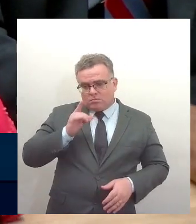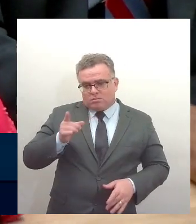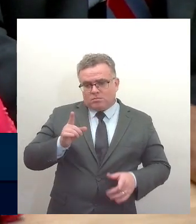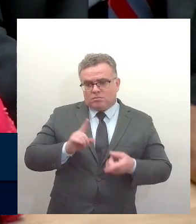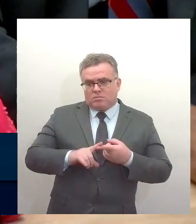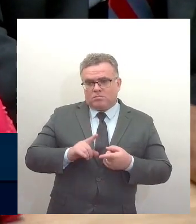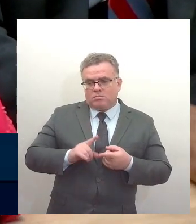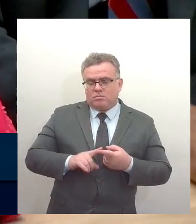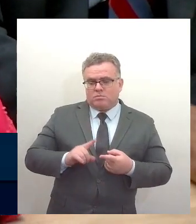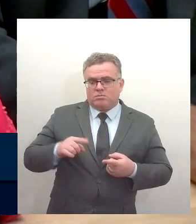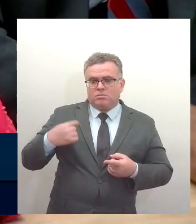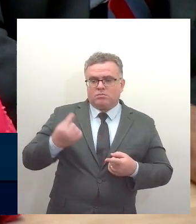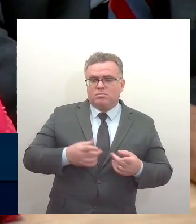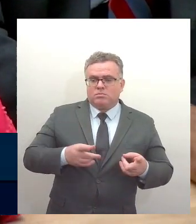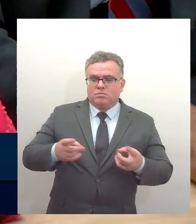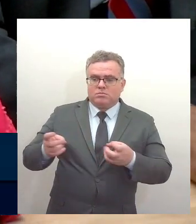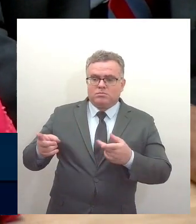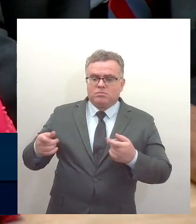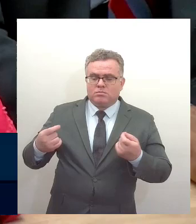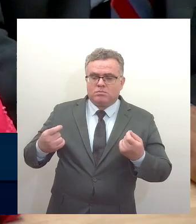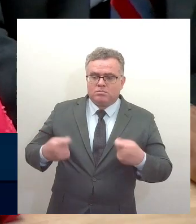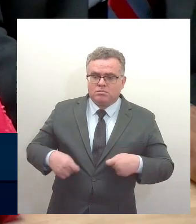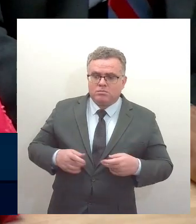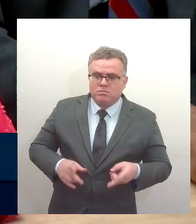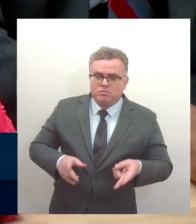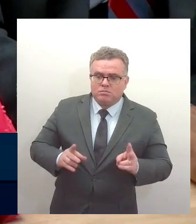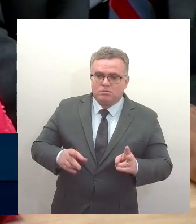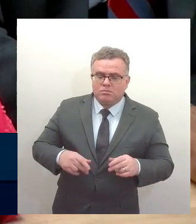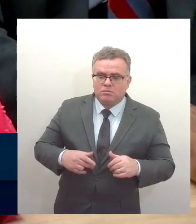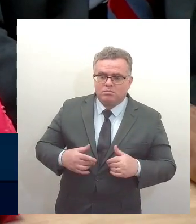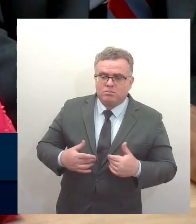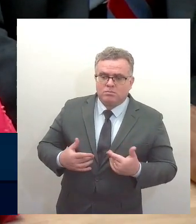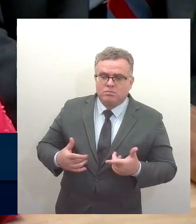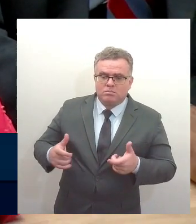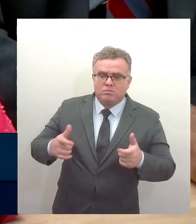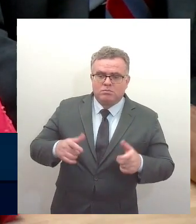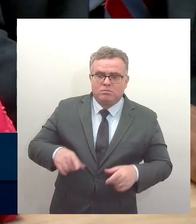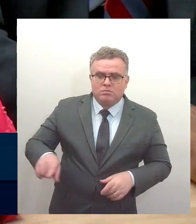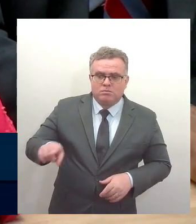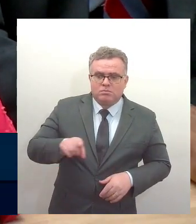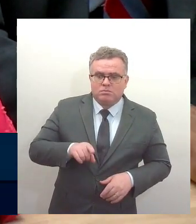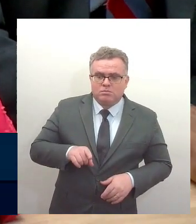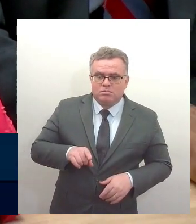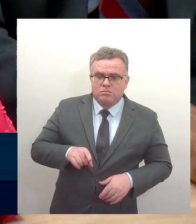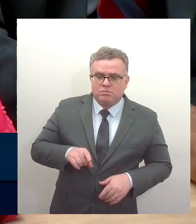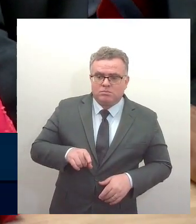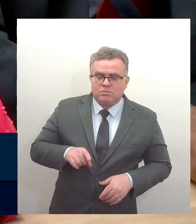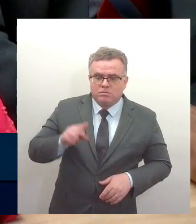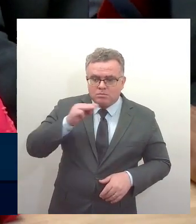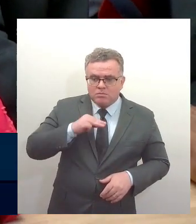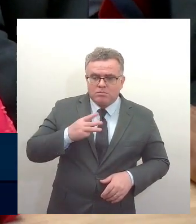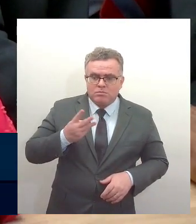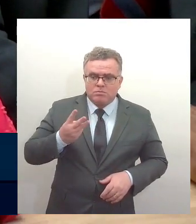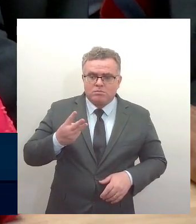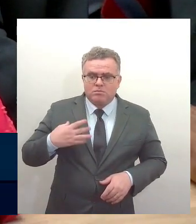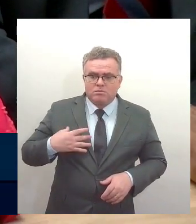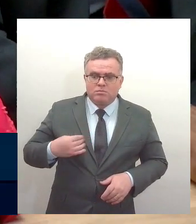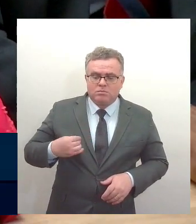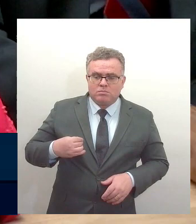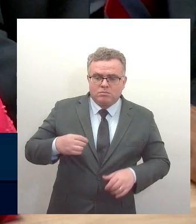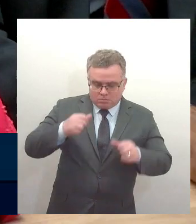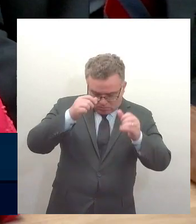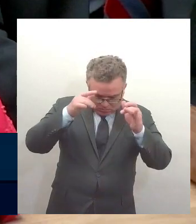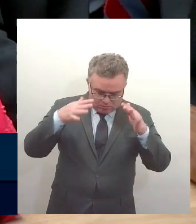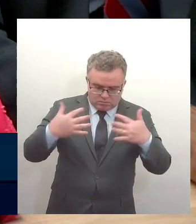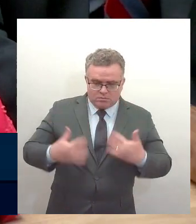casas, Luizão, que tem mães que têm 3 filhos autistas. E ela só sobrevive